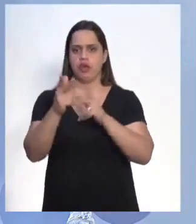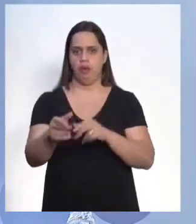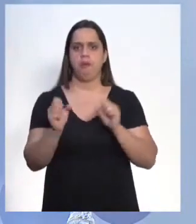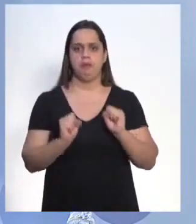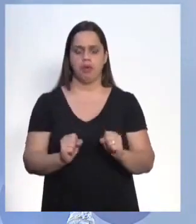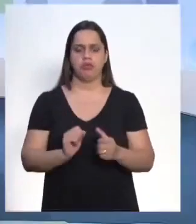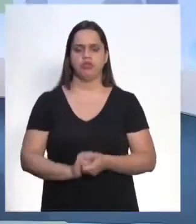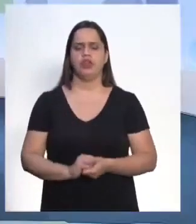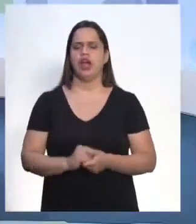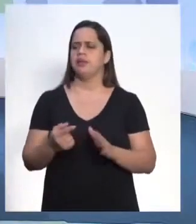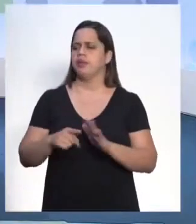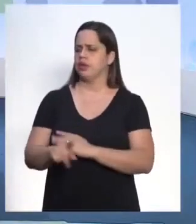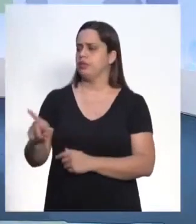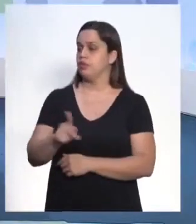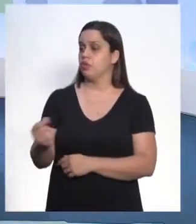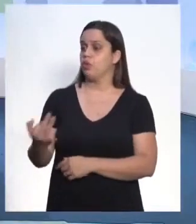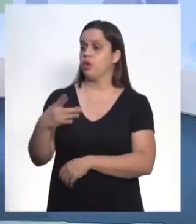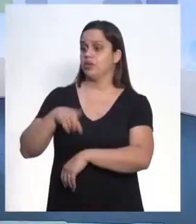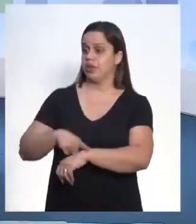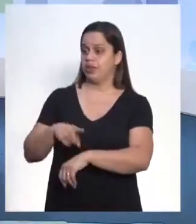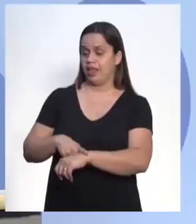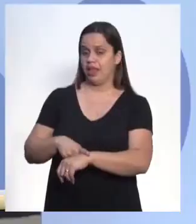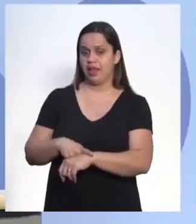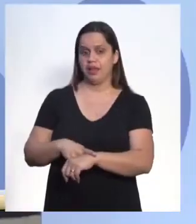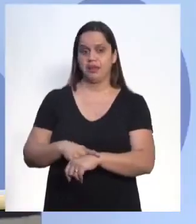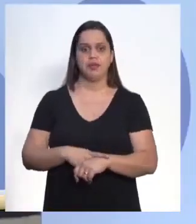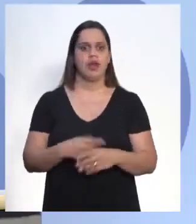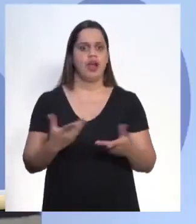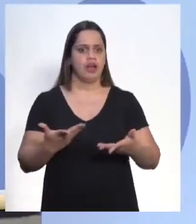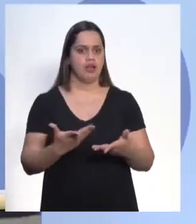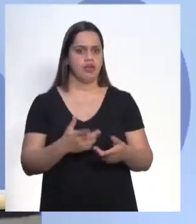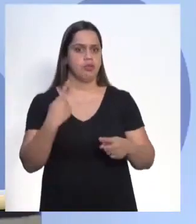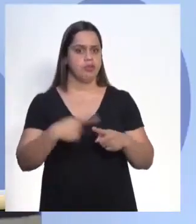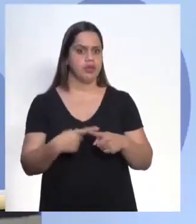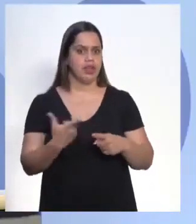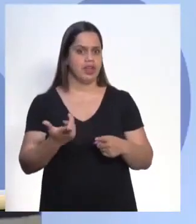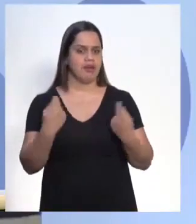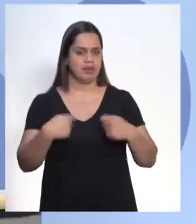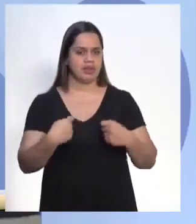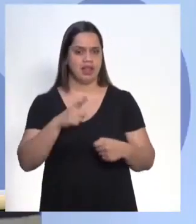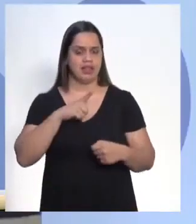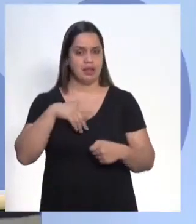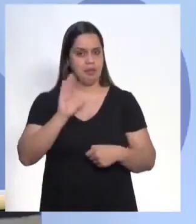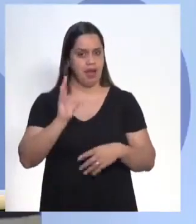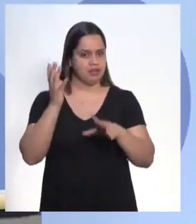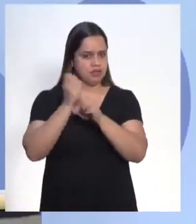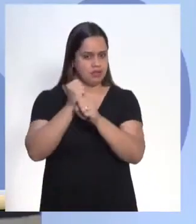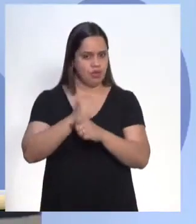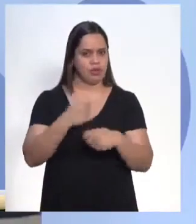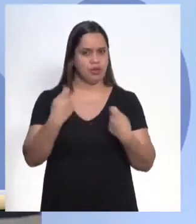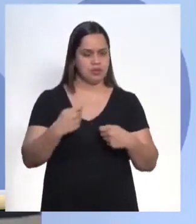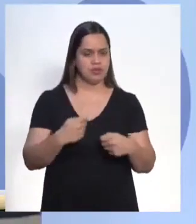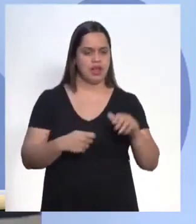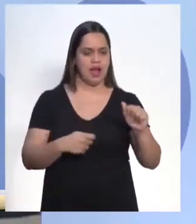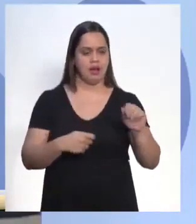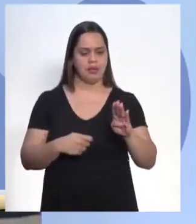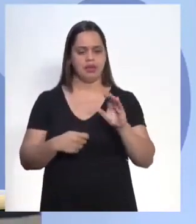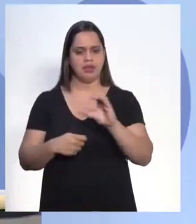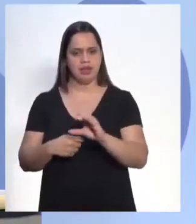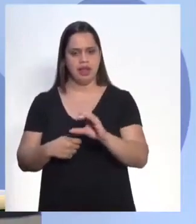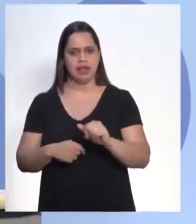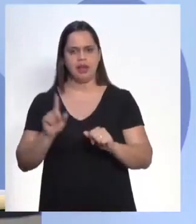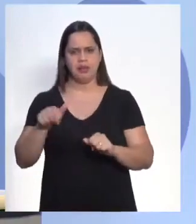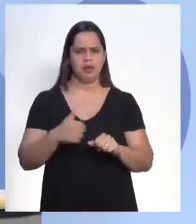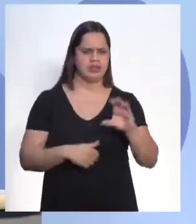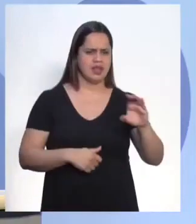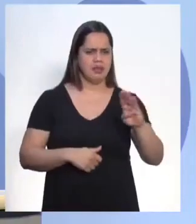Professora Roberta, quanto tempo para essa atividade? Olha, professora Inês, como essa vai ter um pouquinho mais de conta aí, né? De A, B, C, C, B,